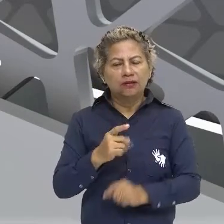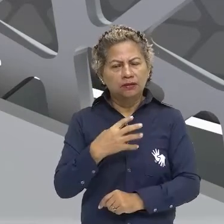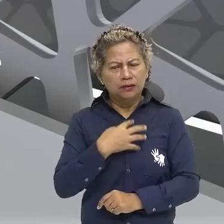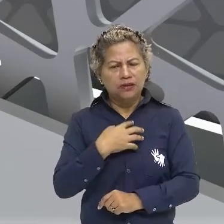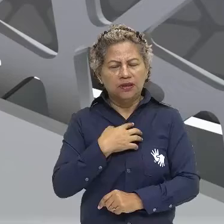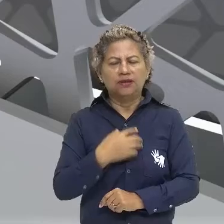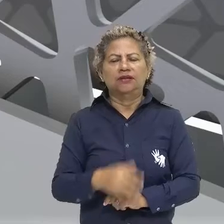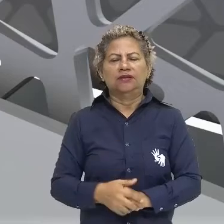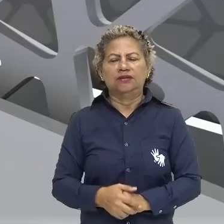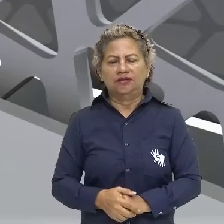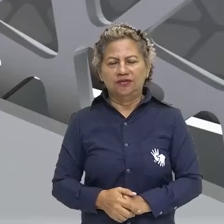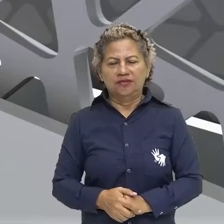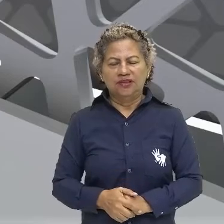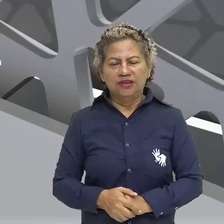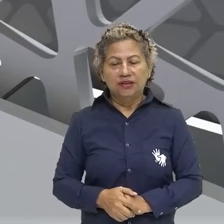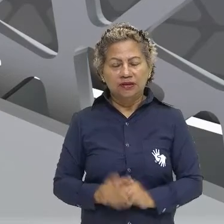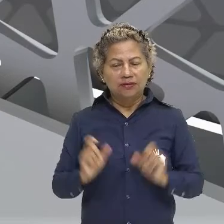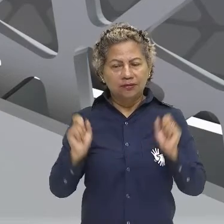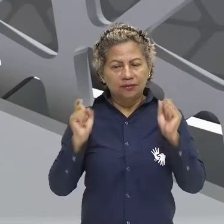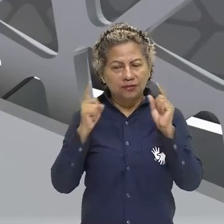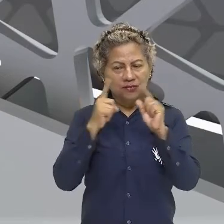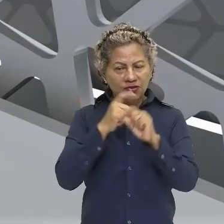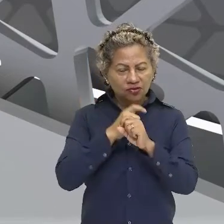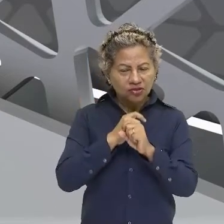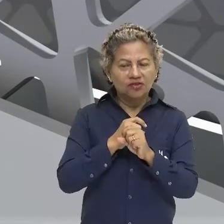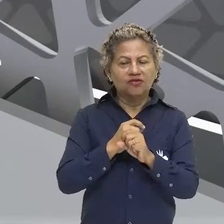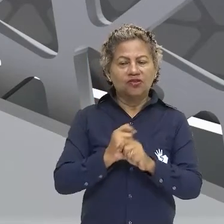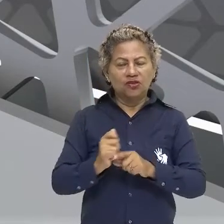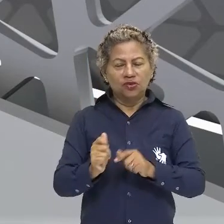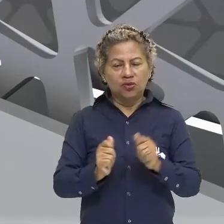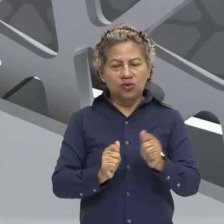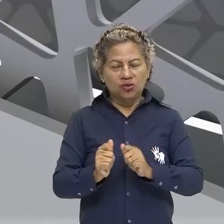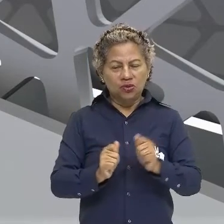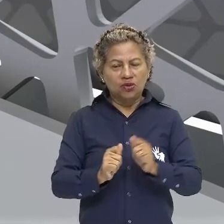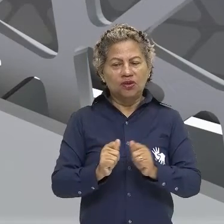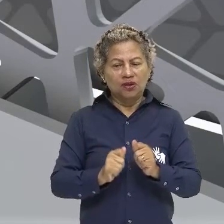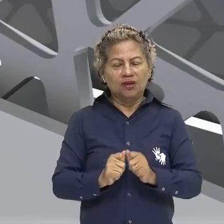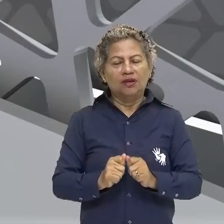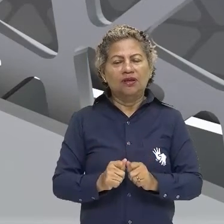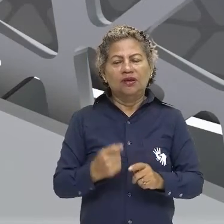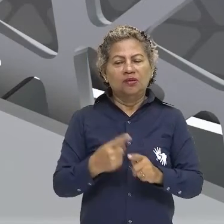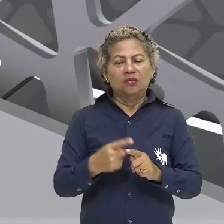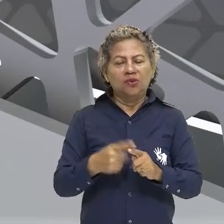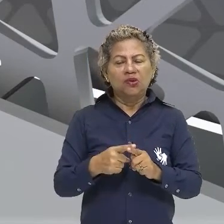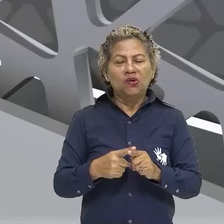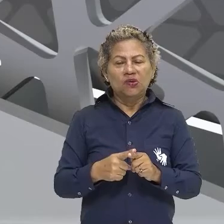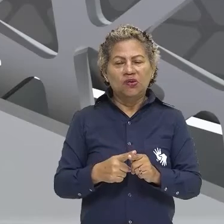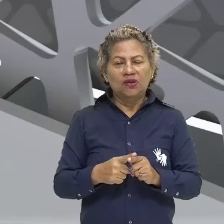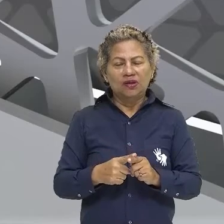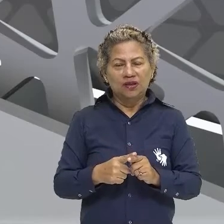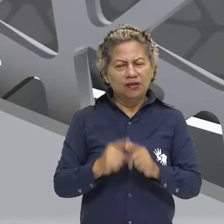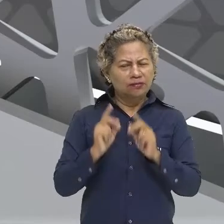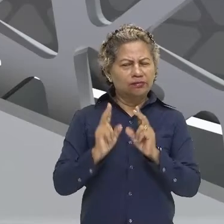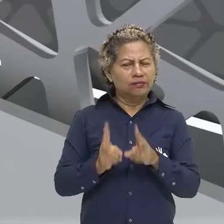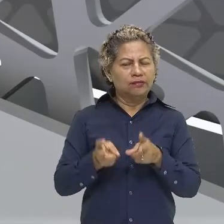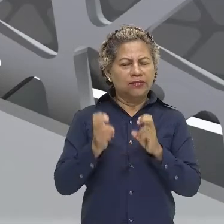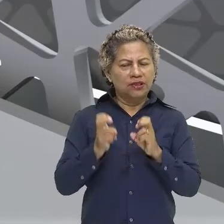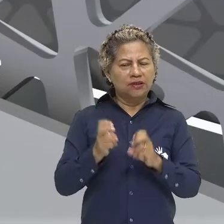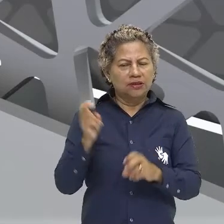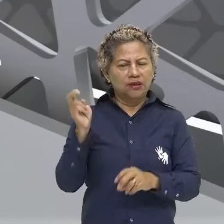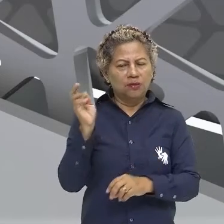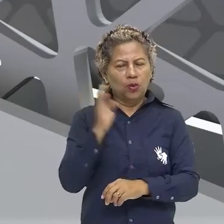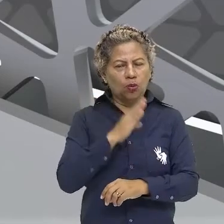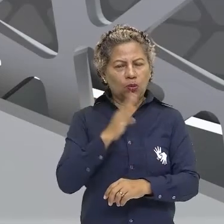você controlar esses gestos corporais, esses gestos faciais. São, na verdade, a nossa linguagem